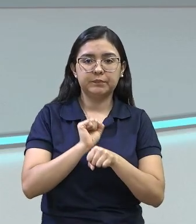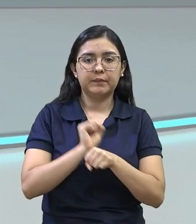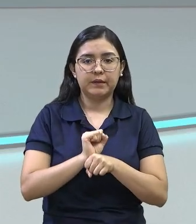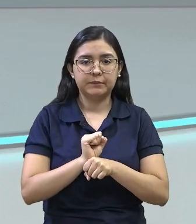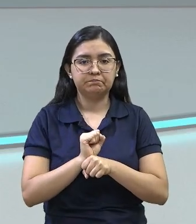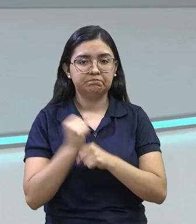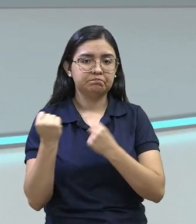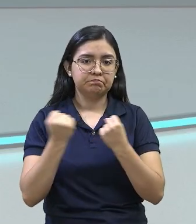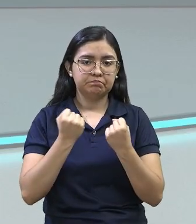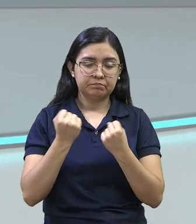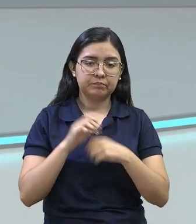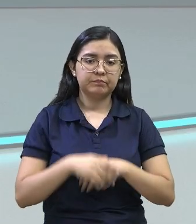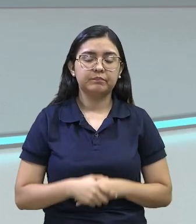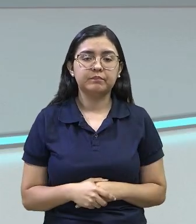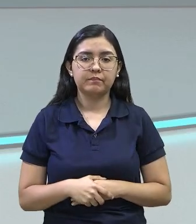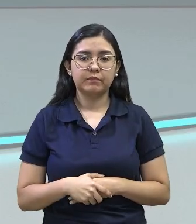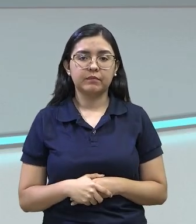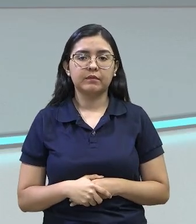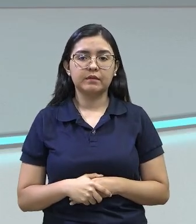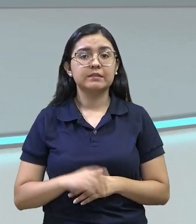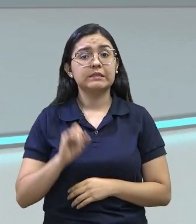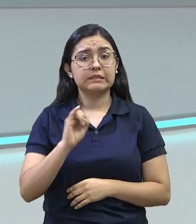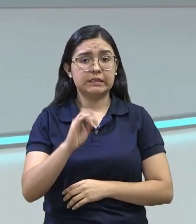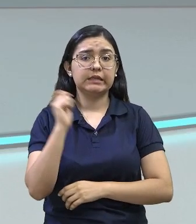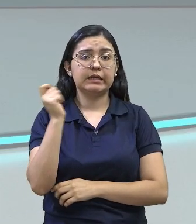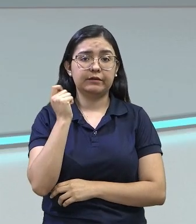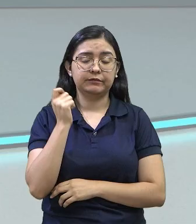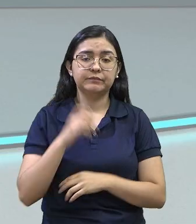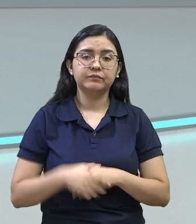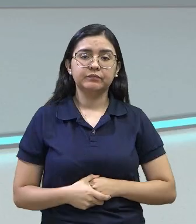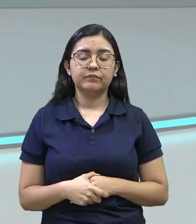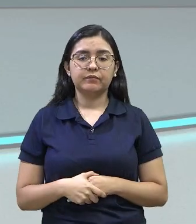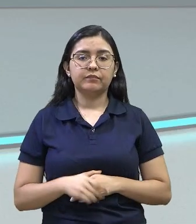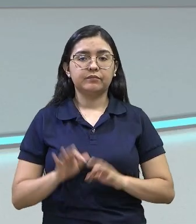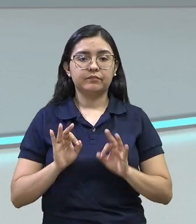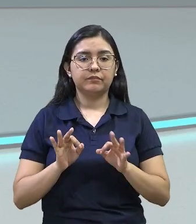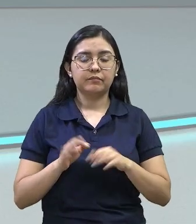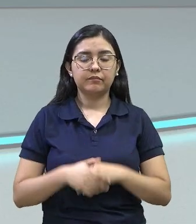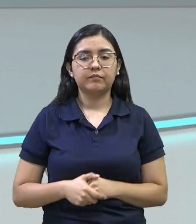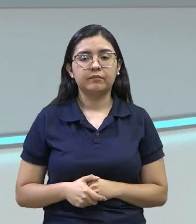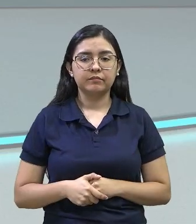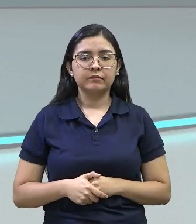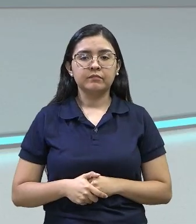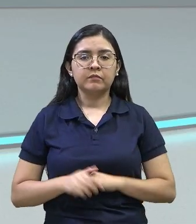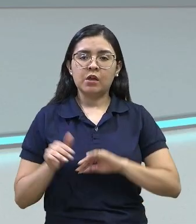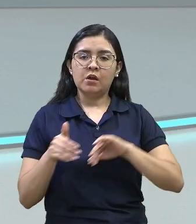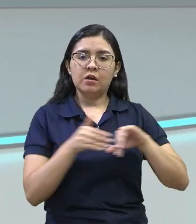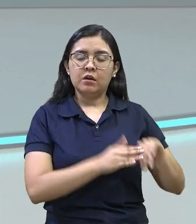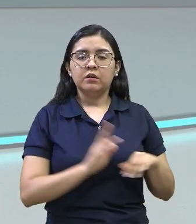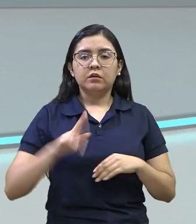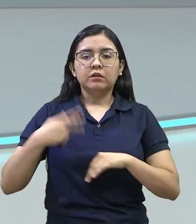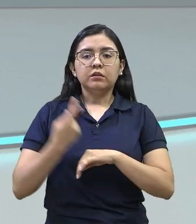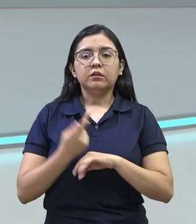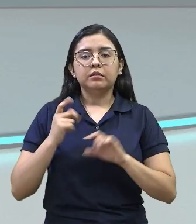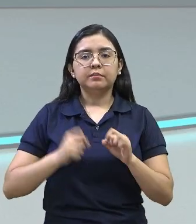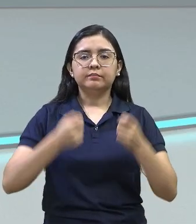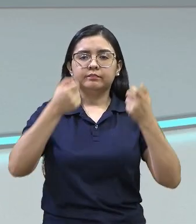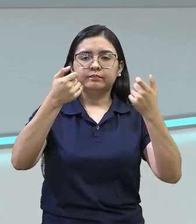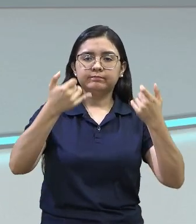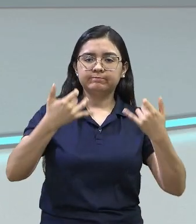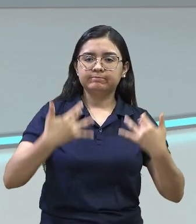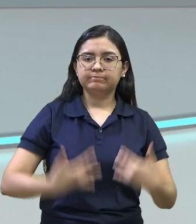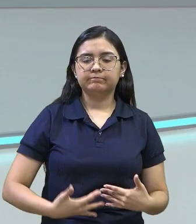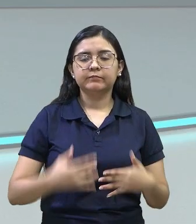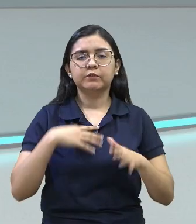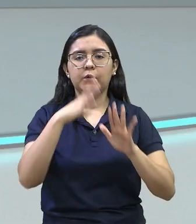ambulância, caso seja muito extenso o ferimento, ok? E aí, depois de falarmos aí sobre